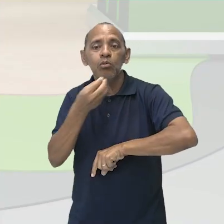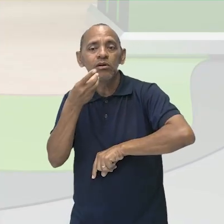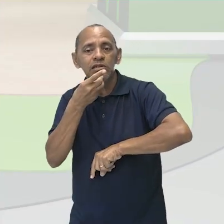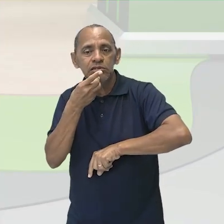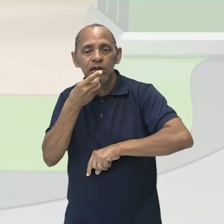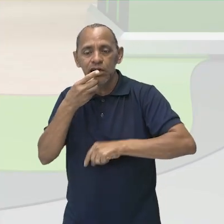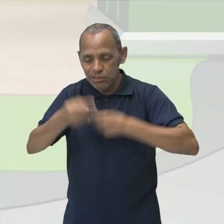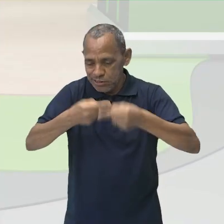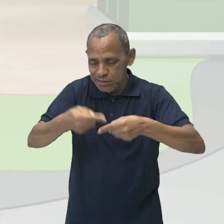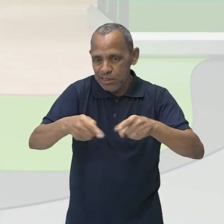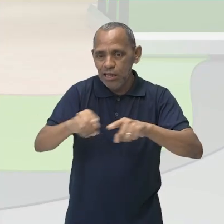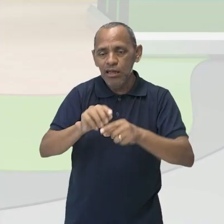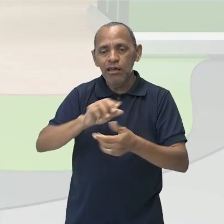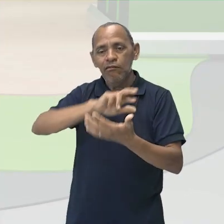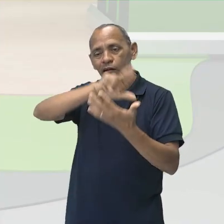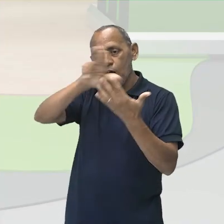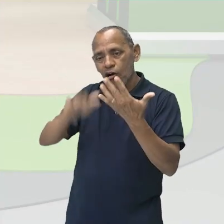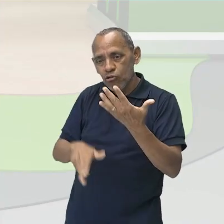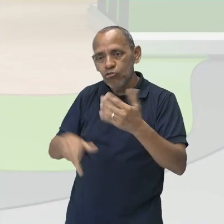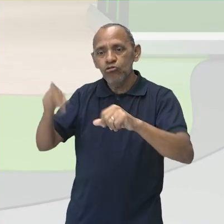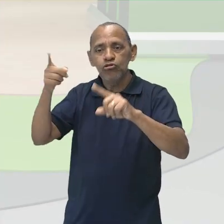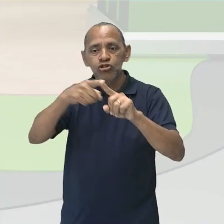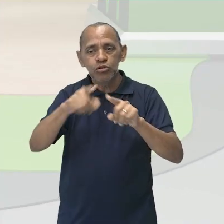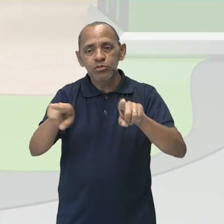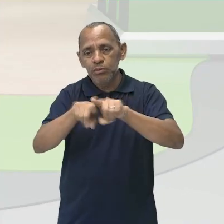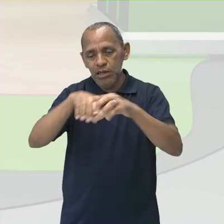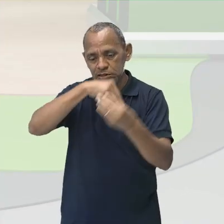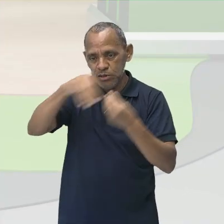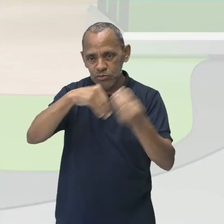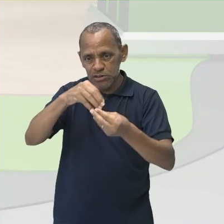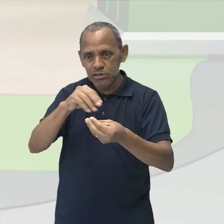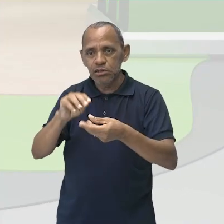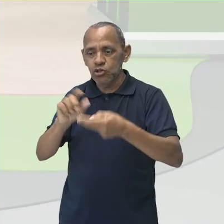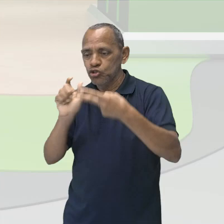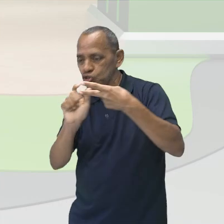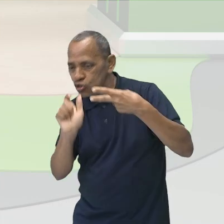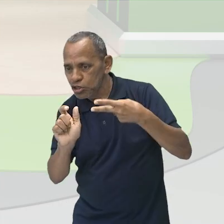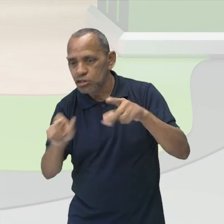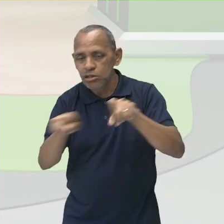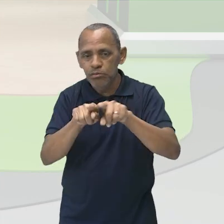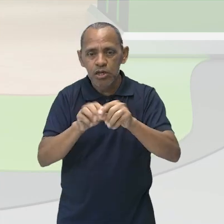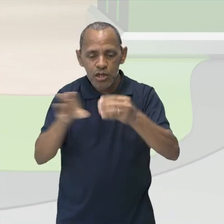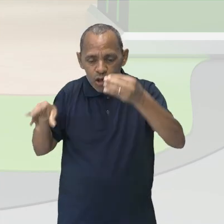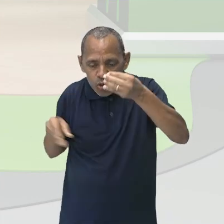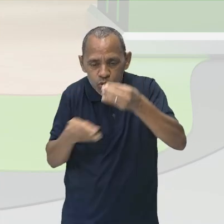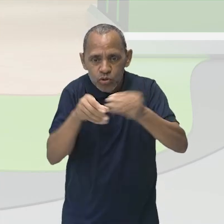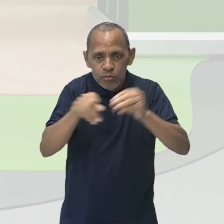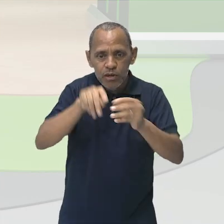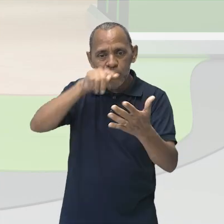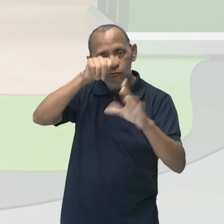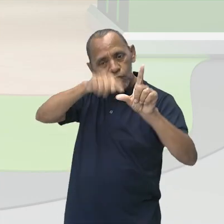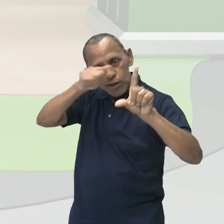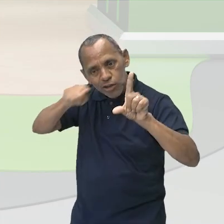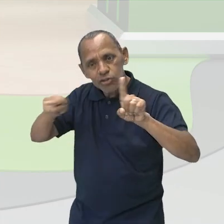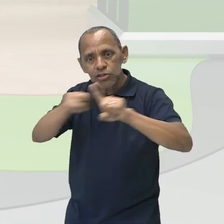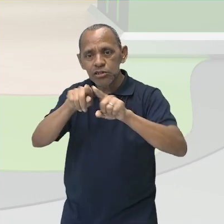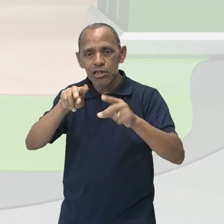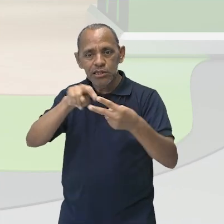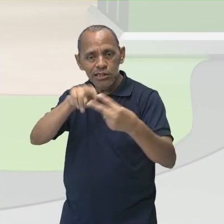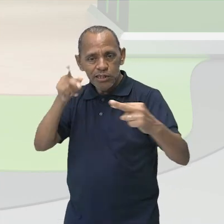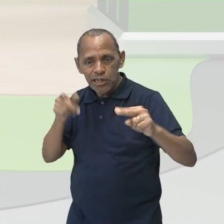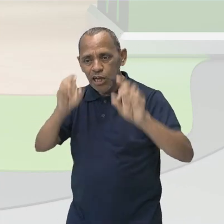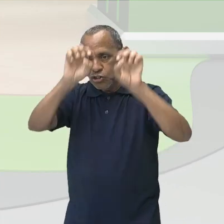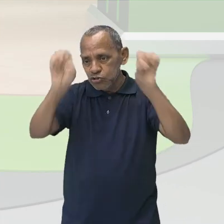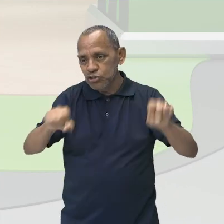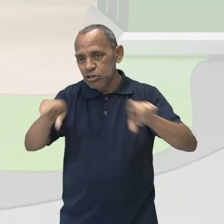traços pode ser prevista. As mutações gênicas, por sua vez, introduzem variações na sequência do DNA e